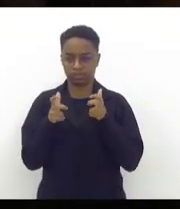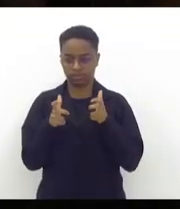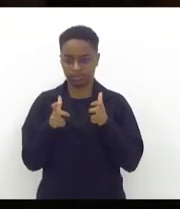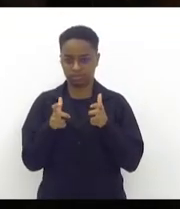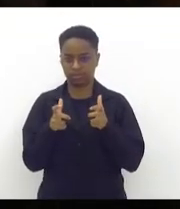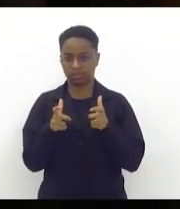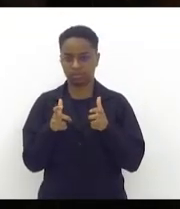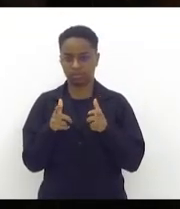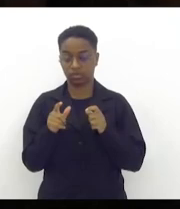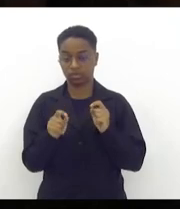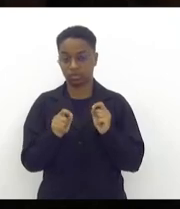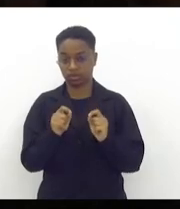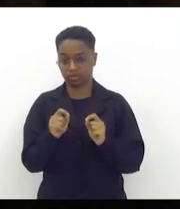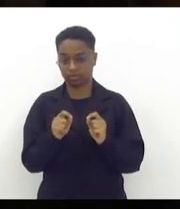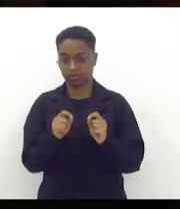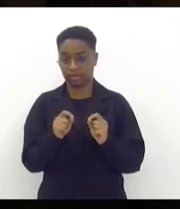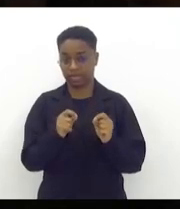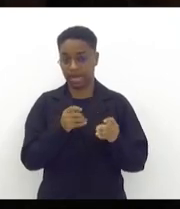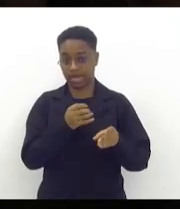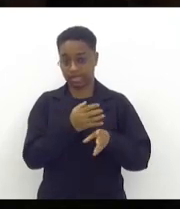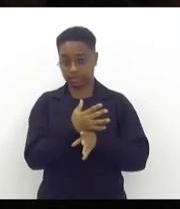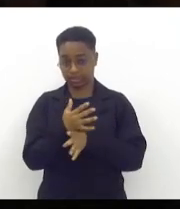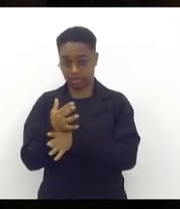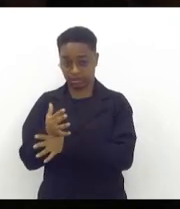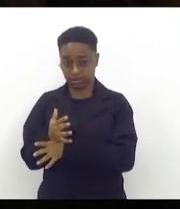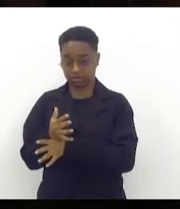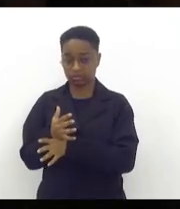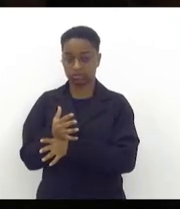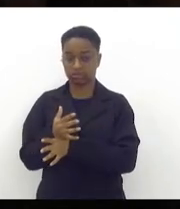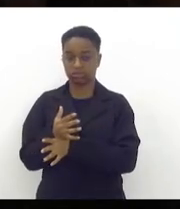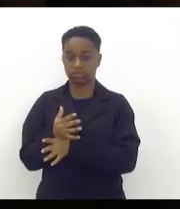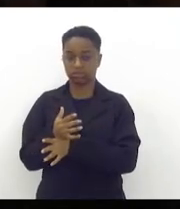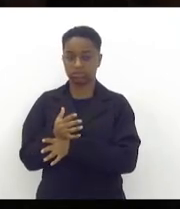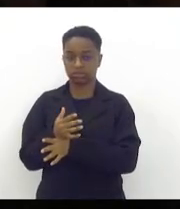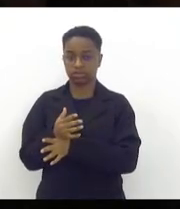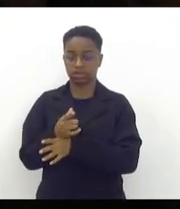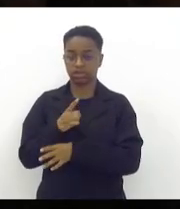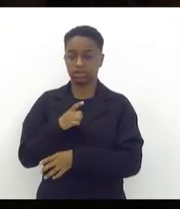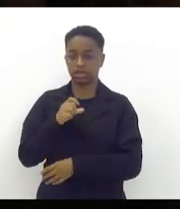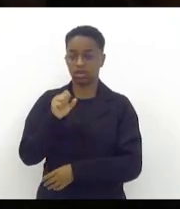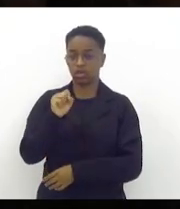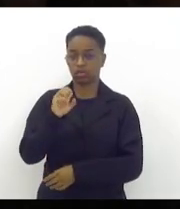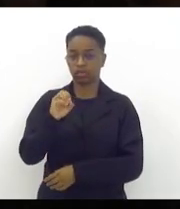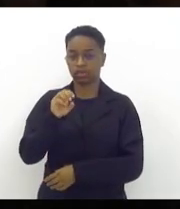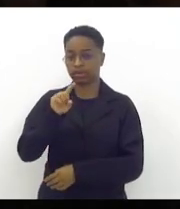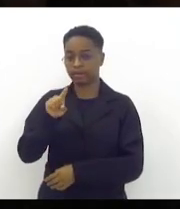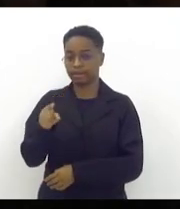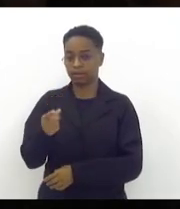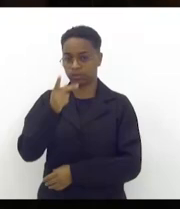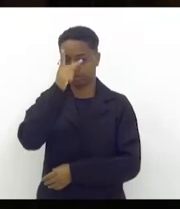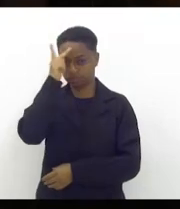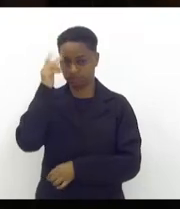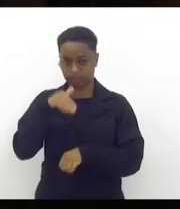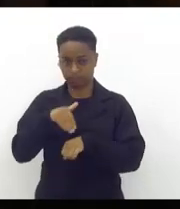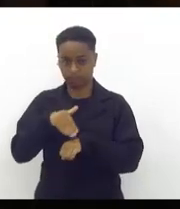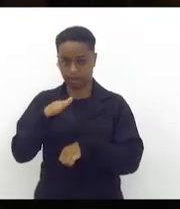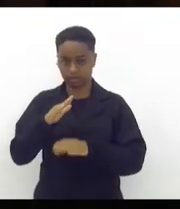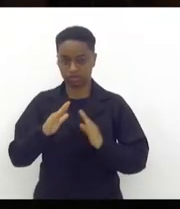que os municípios com mais de 80 mil habitantes